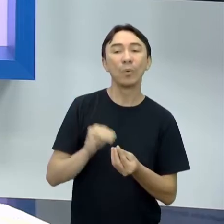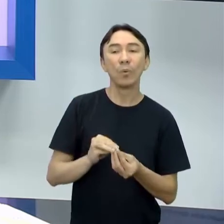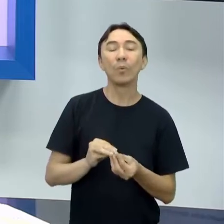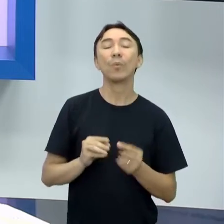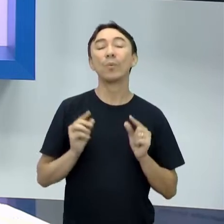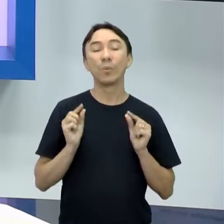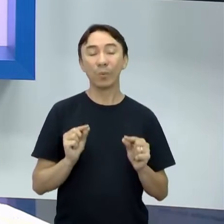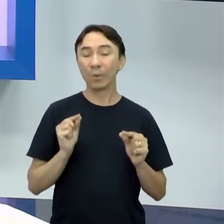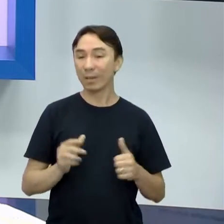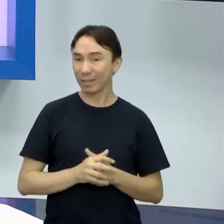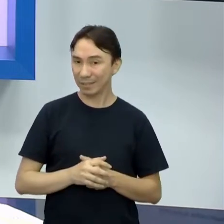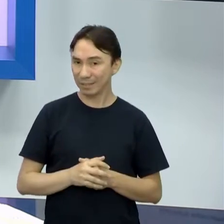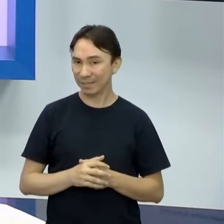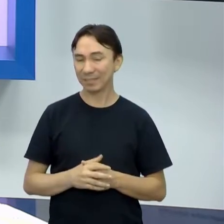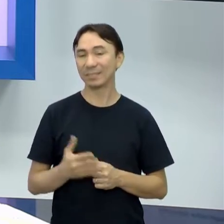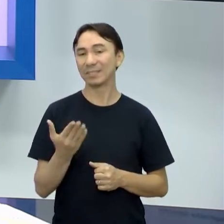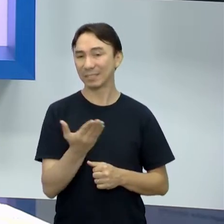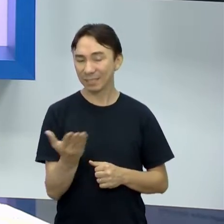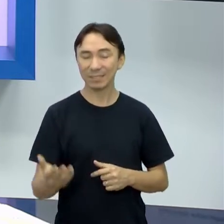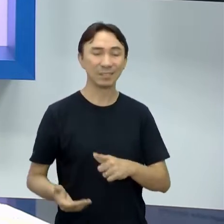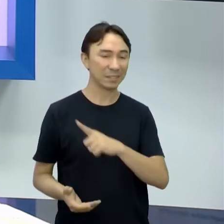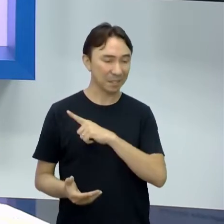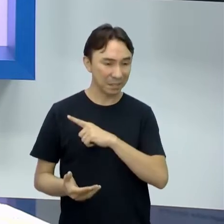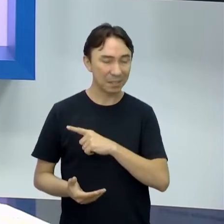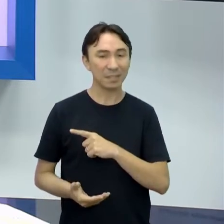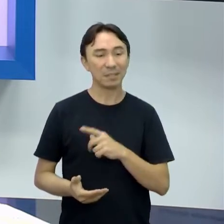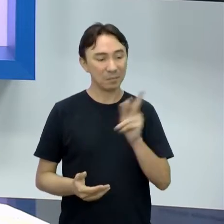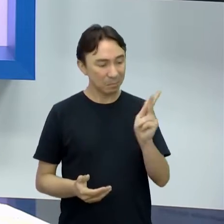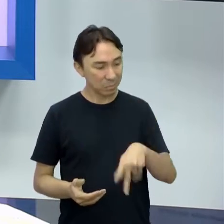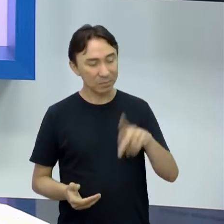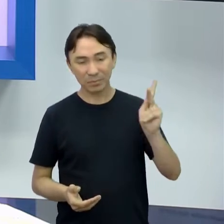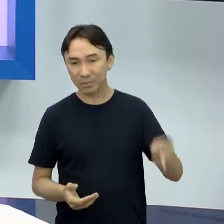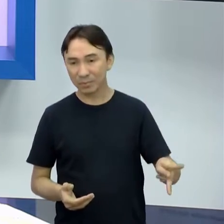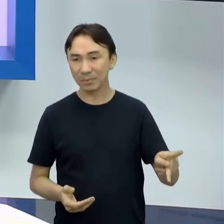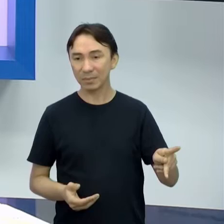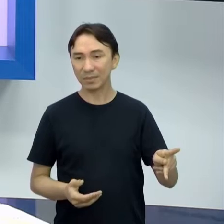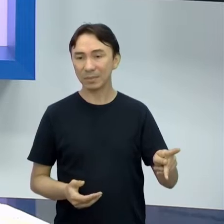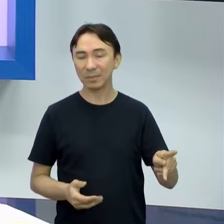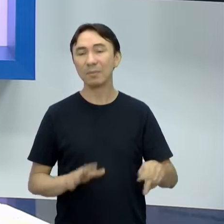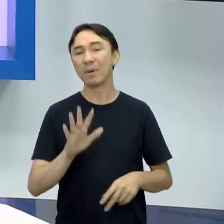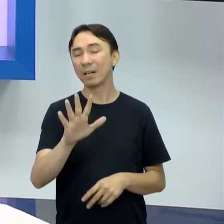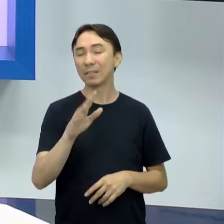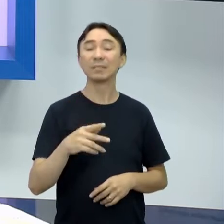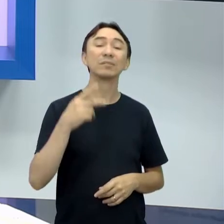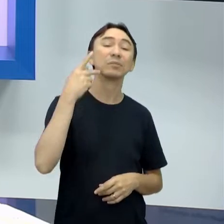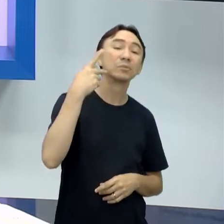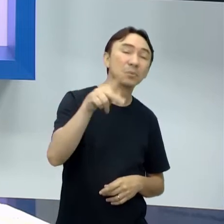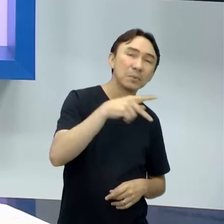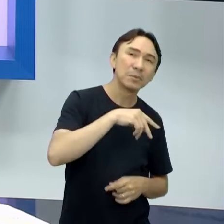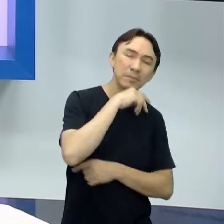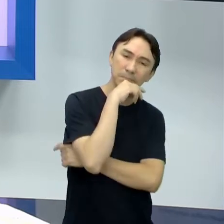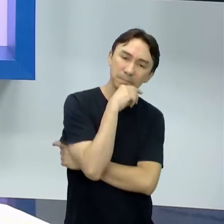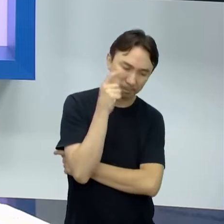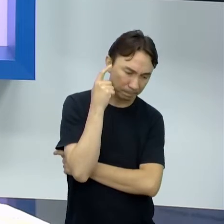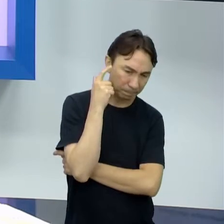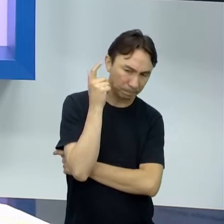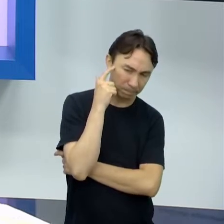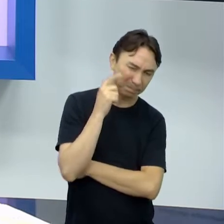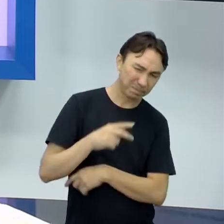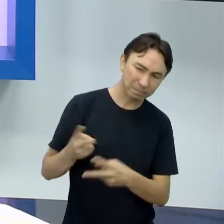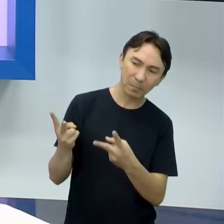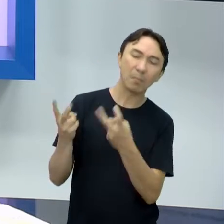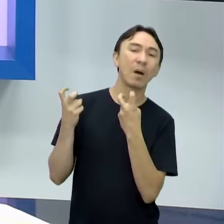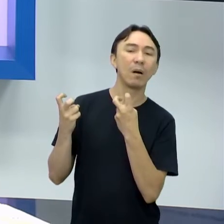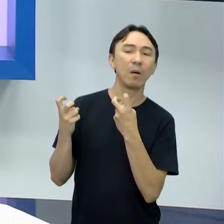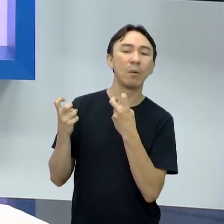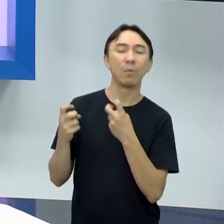os professores de vocês também, mas e agora? A sua percepção, estudante da segunda série,